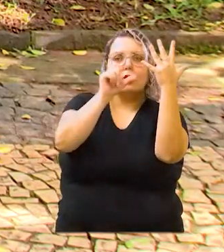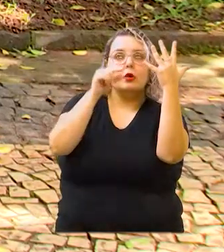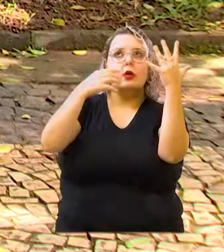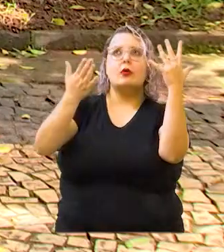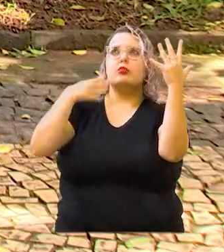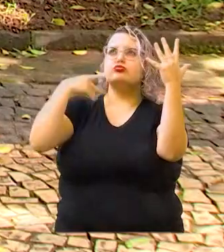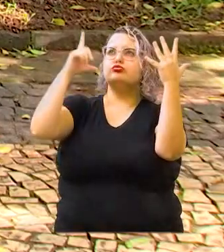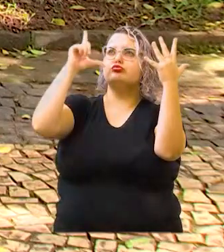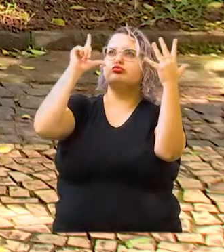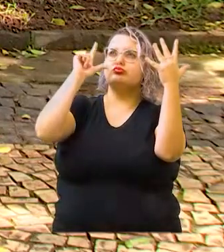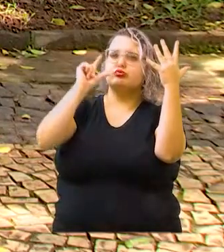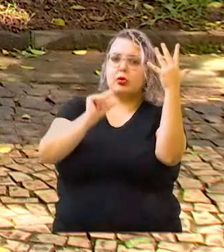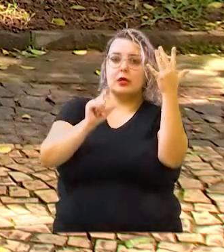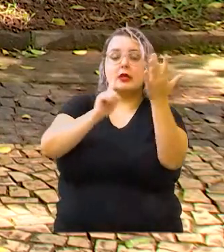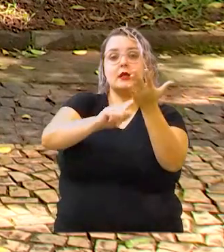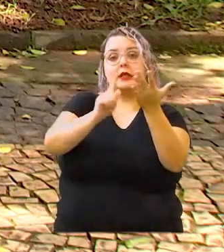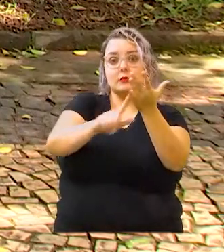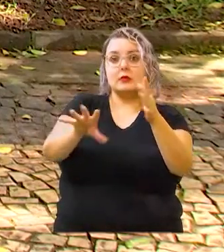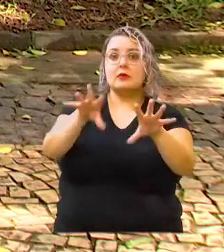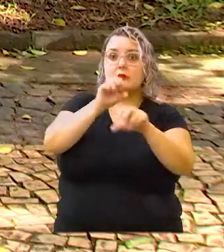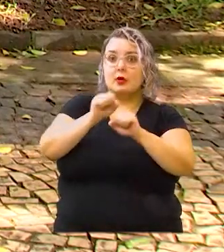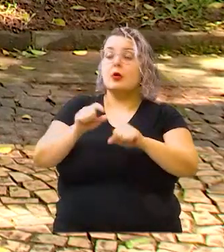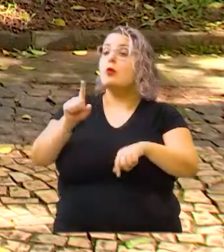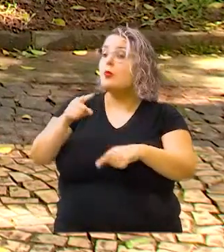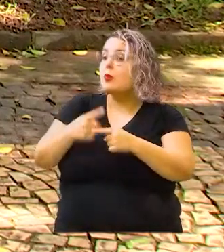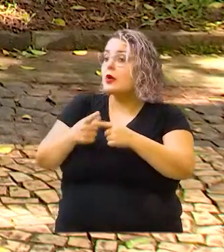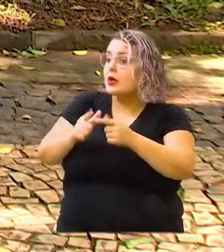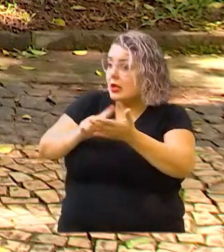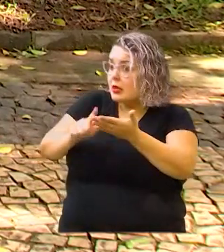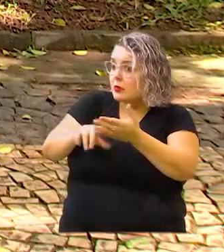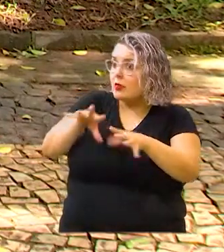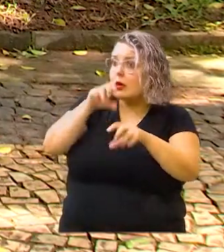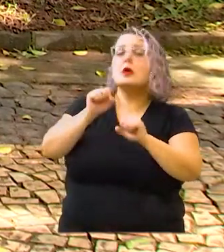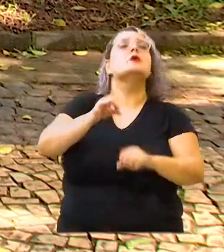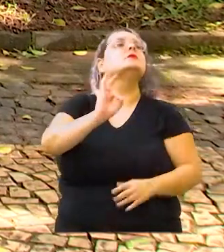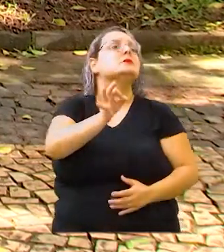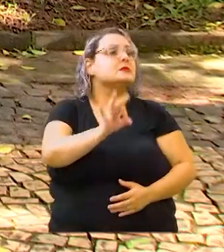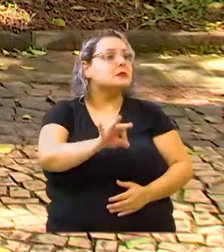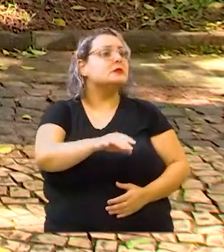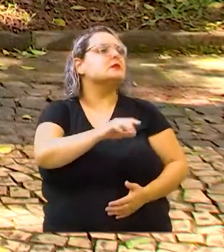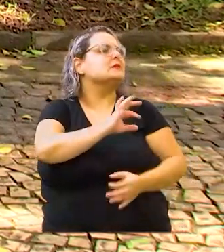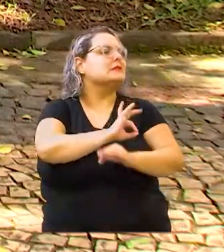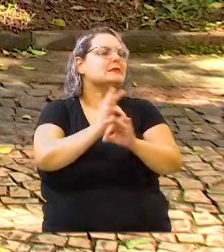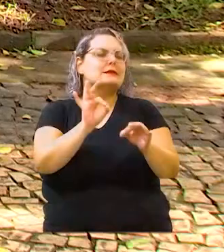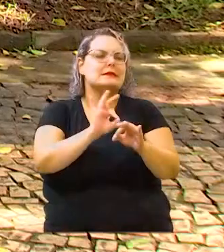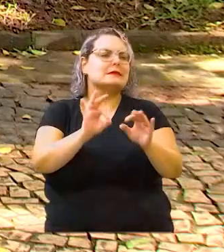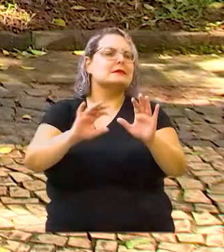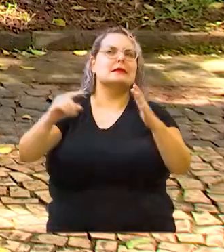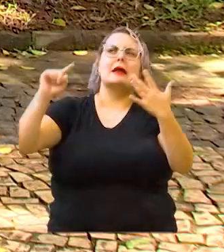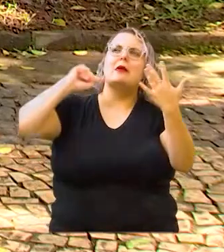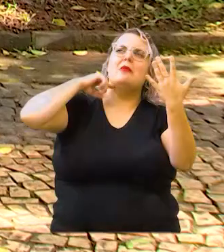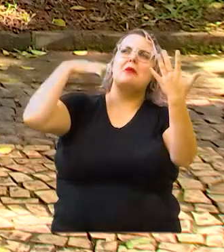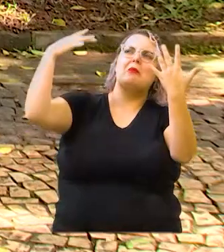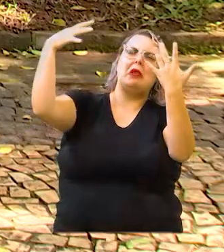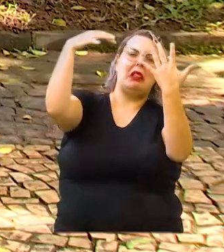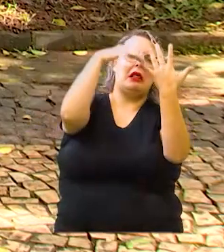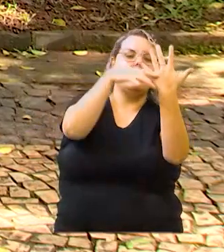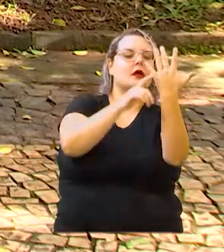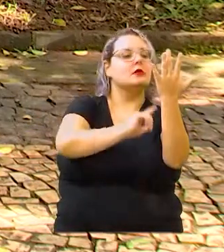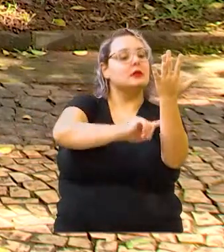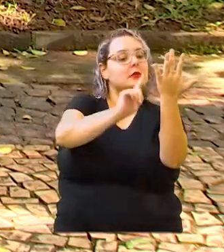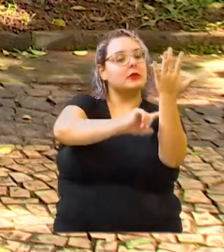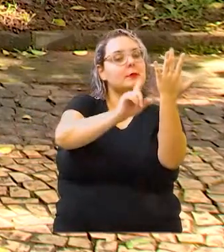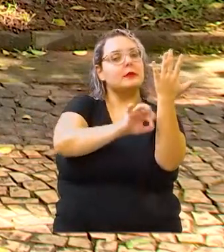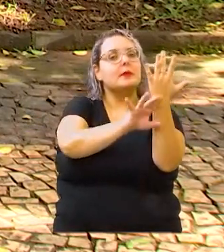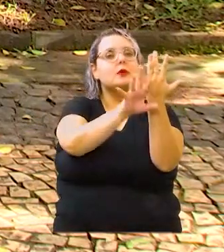do ar, né? E porque mesmo purifica o ar mesmo, claro, né? Com você certeza. Sabe, Denise, que enquanto você está falando, eu estou dando uma